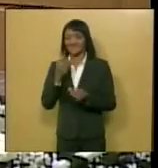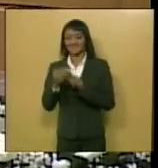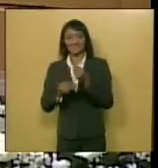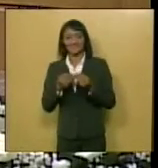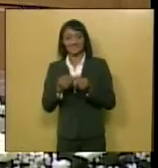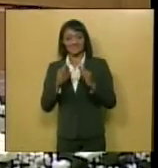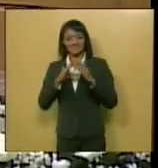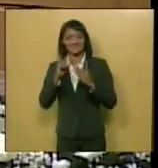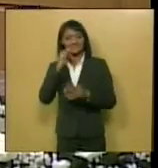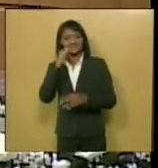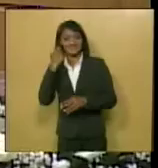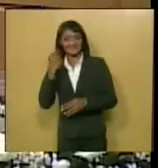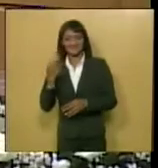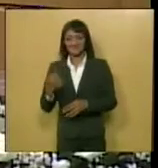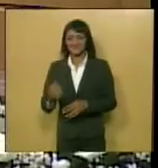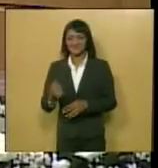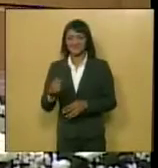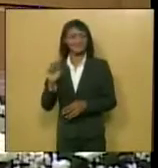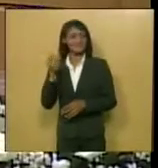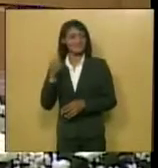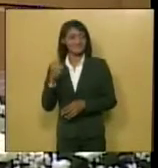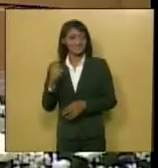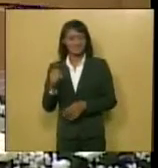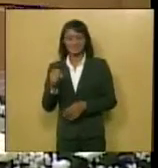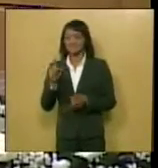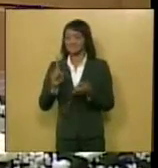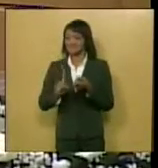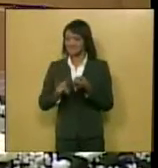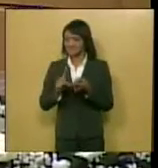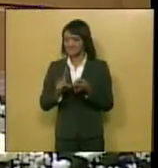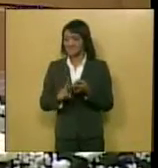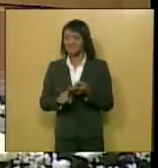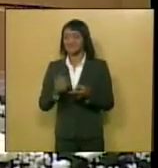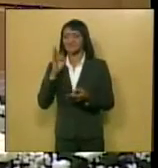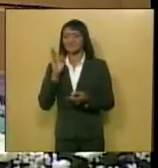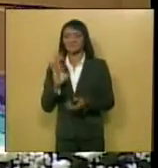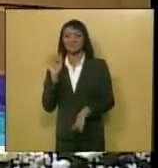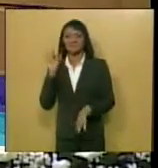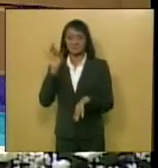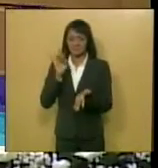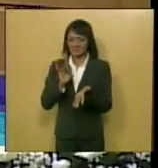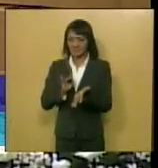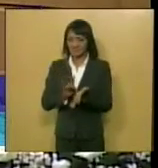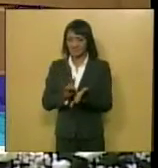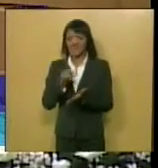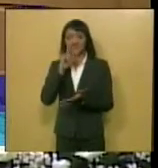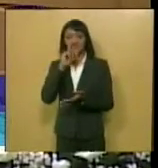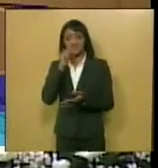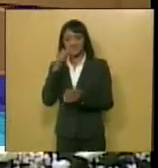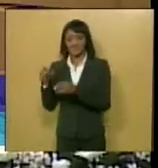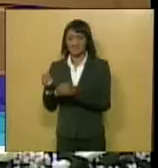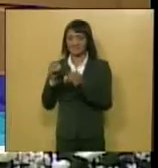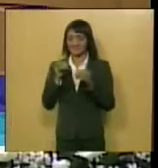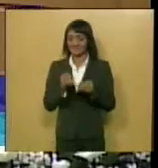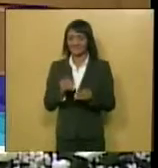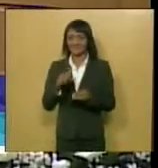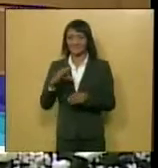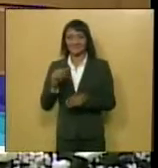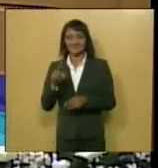padaria sergipana e, em seguida, ampliaram seus negócios para Aracaju e